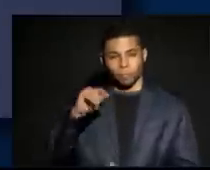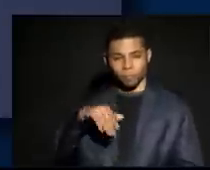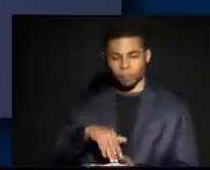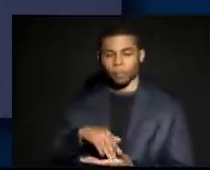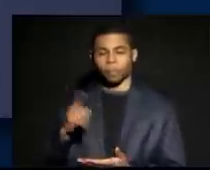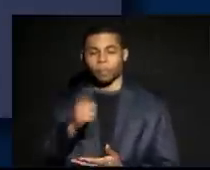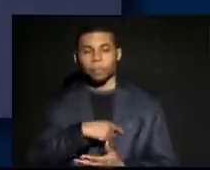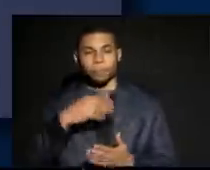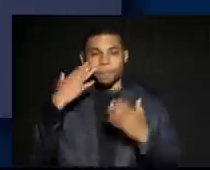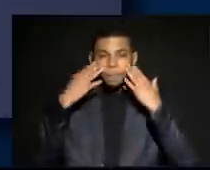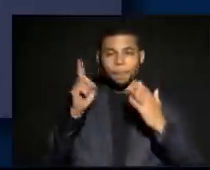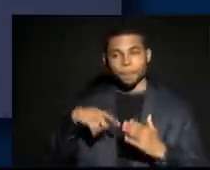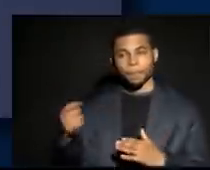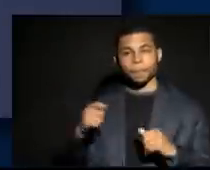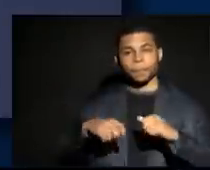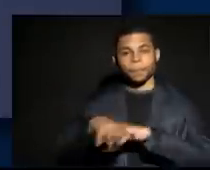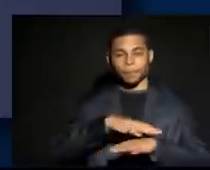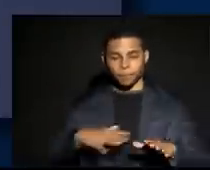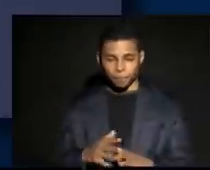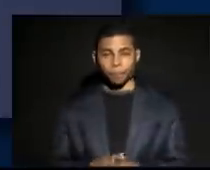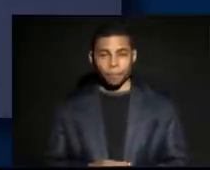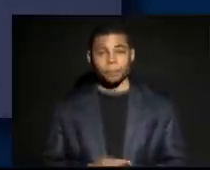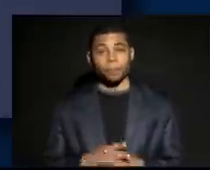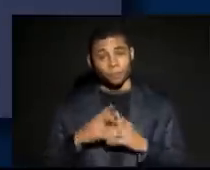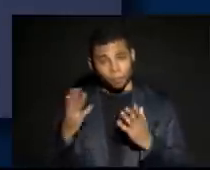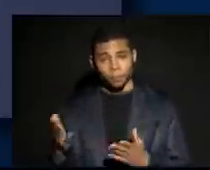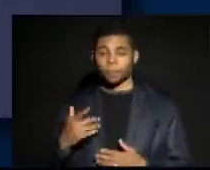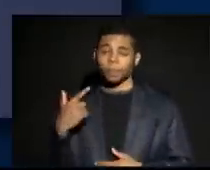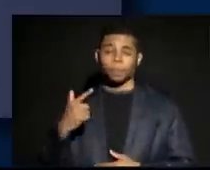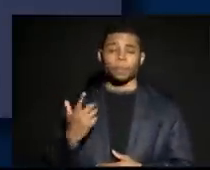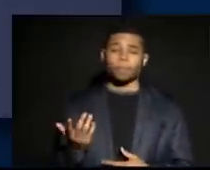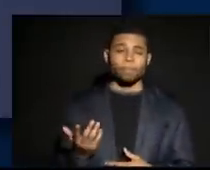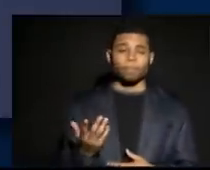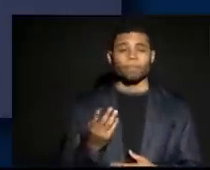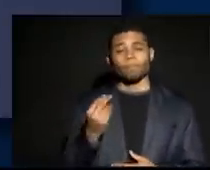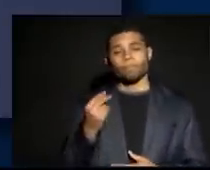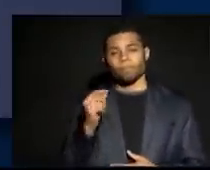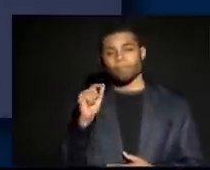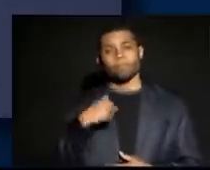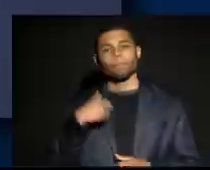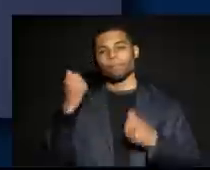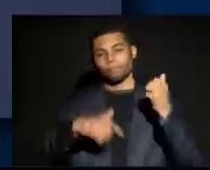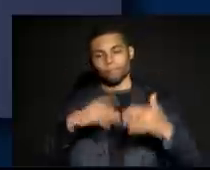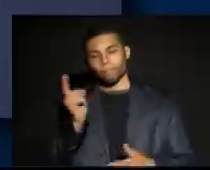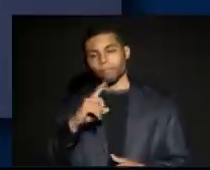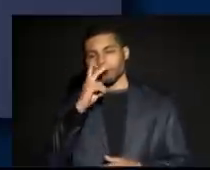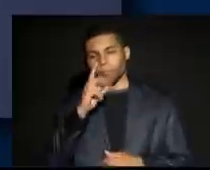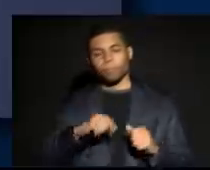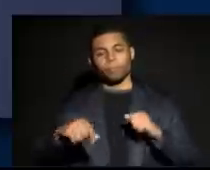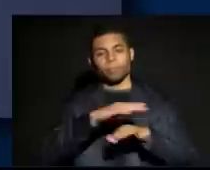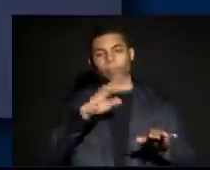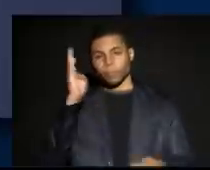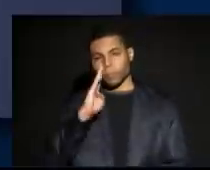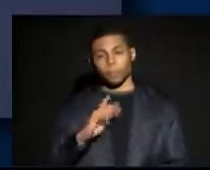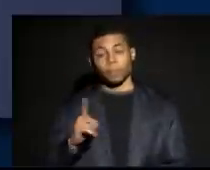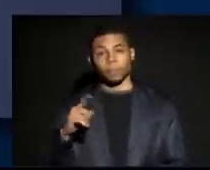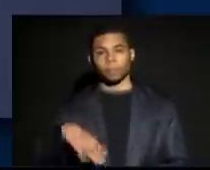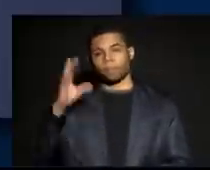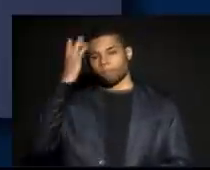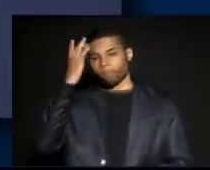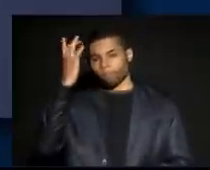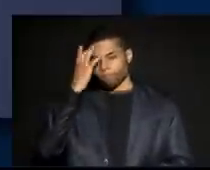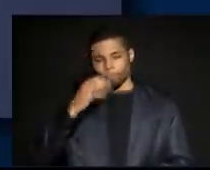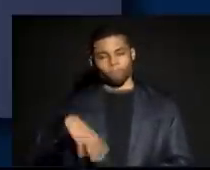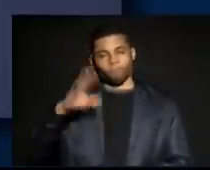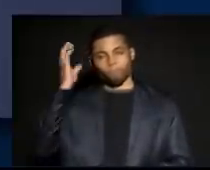dia nos representam a sociedade e isso aqui não tem muito a ser dito acho que a sociedade brasileira é muito